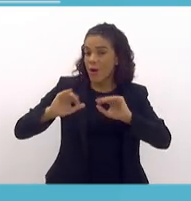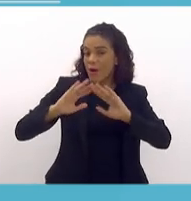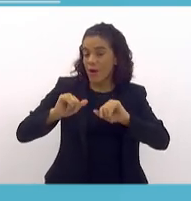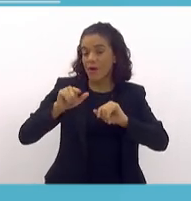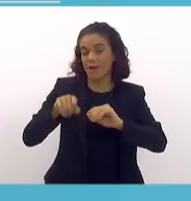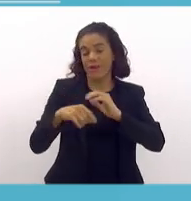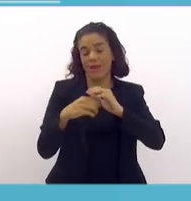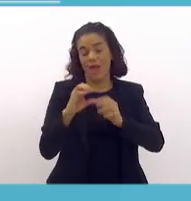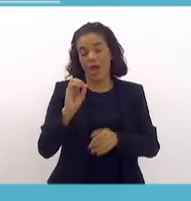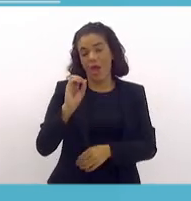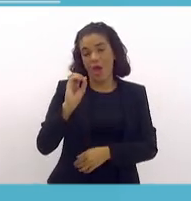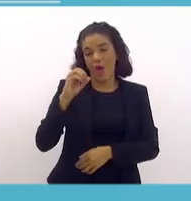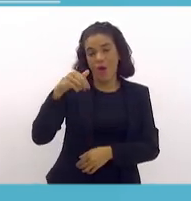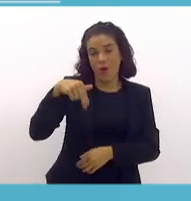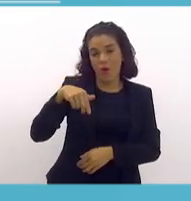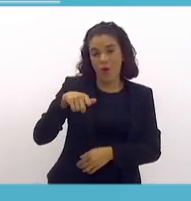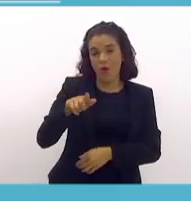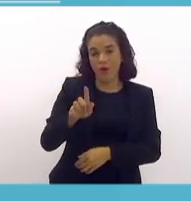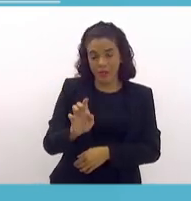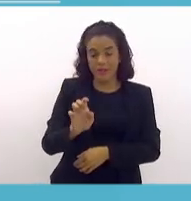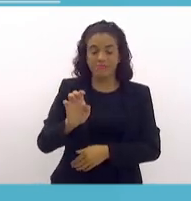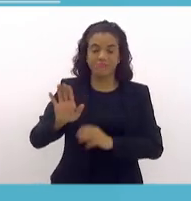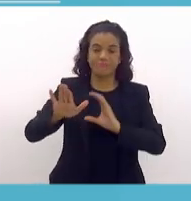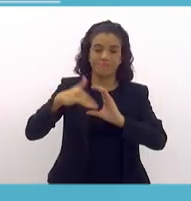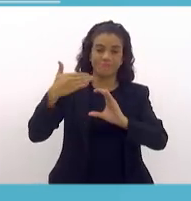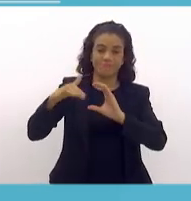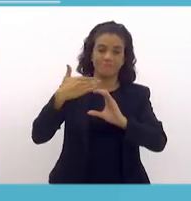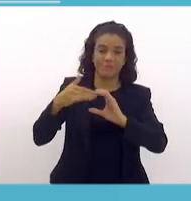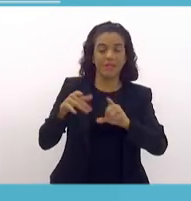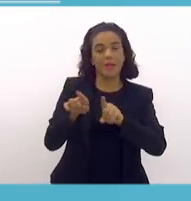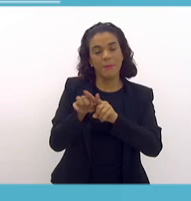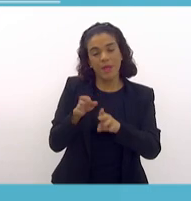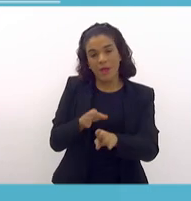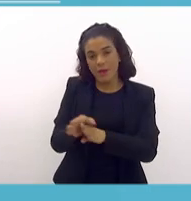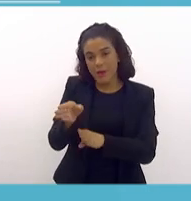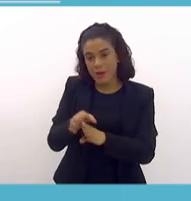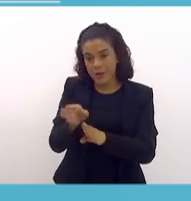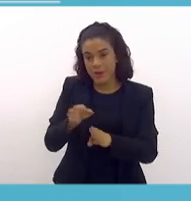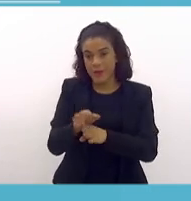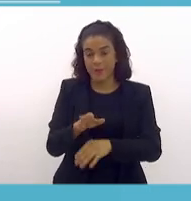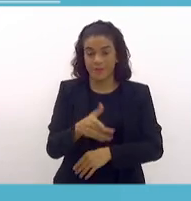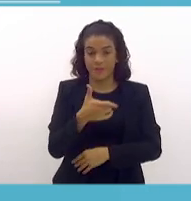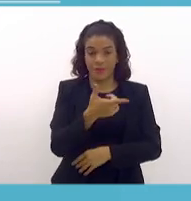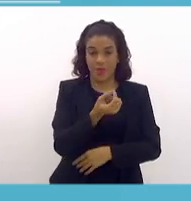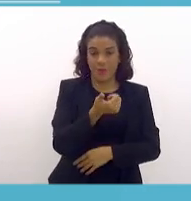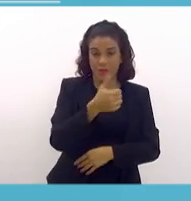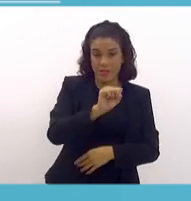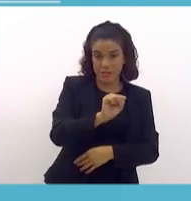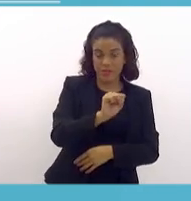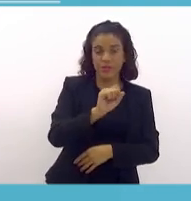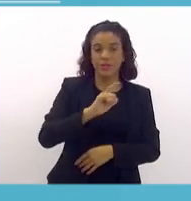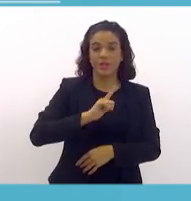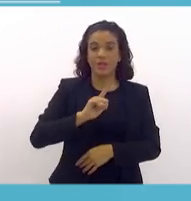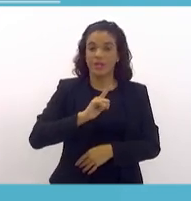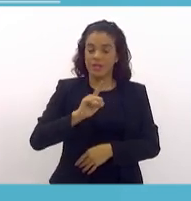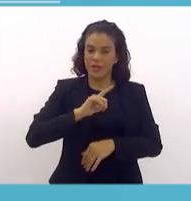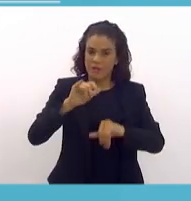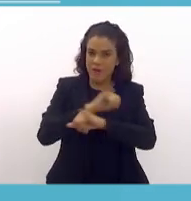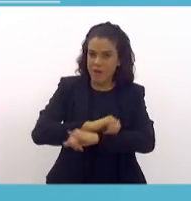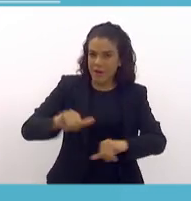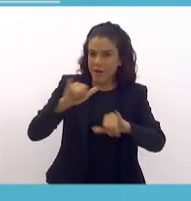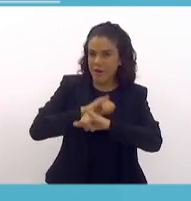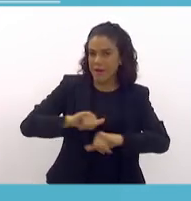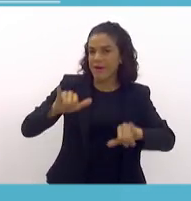SaferNet conseguiu e pôde orientar. Mas é importante também notar que em 2018 a gente teve uma campanha muito